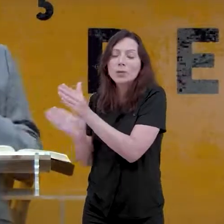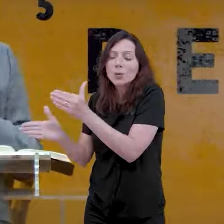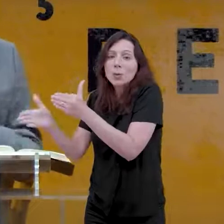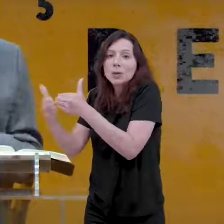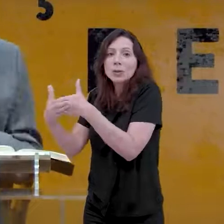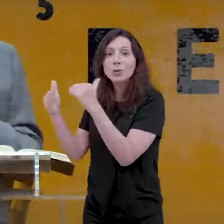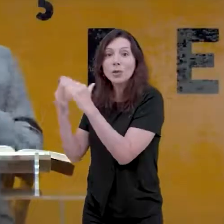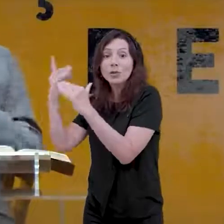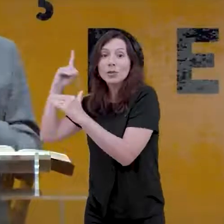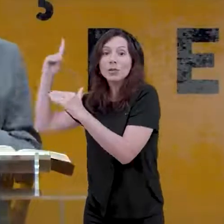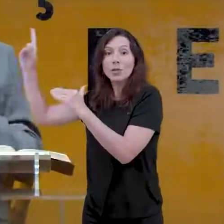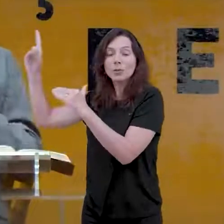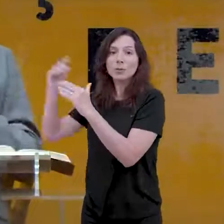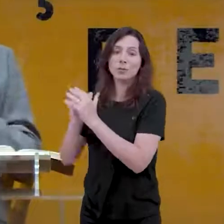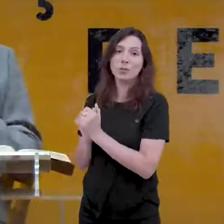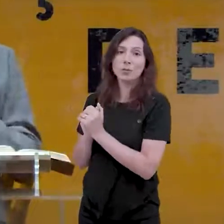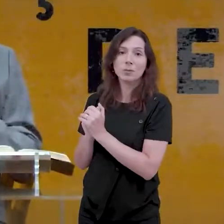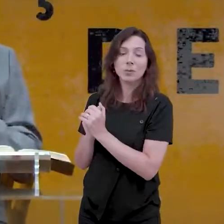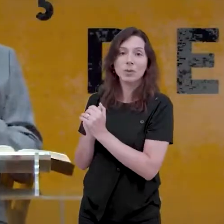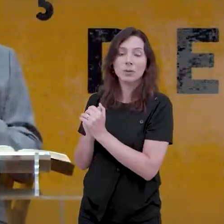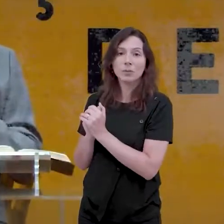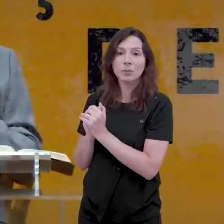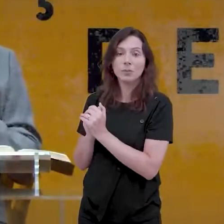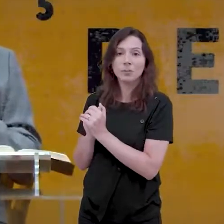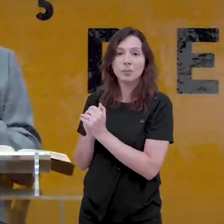refúgio na casa de Deus e no Deus da casa de Deus.